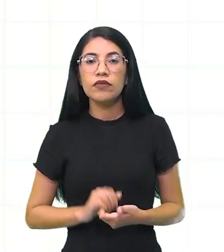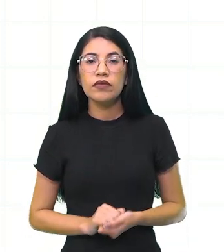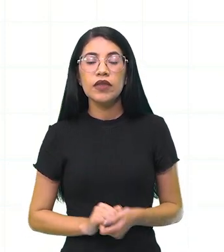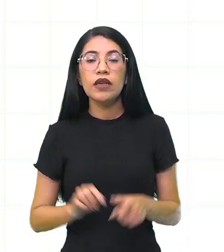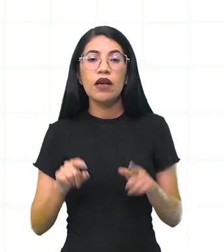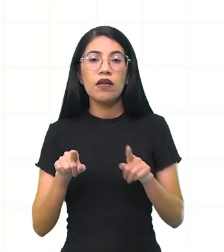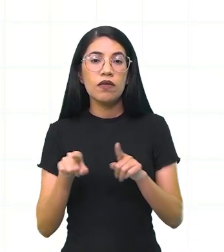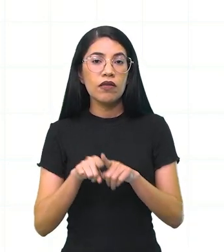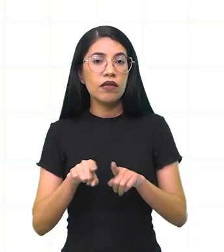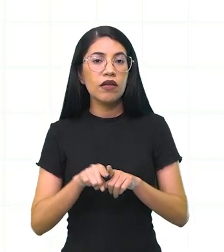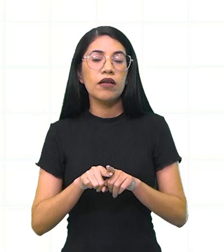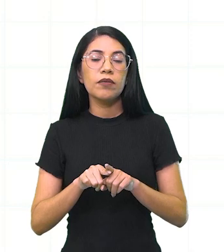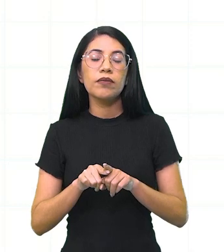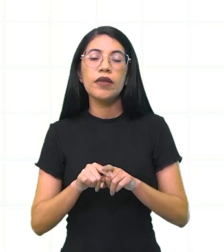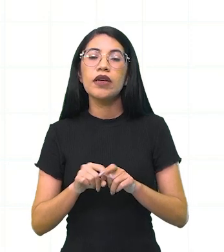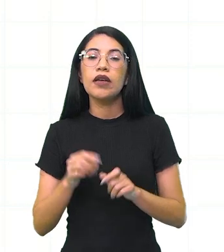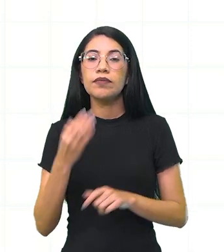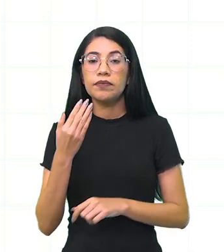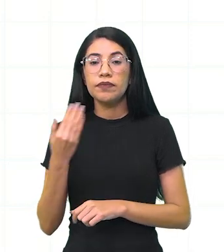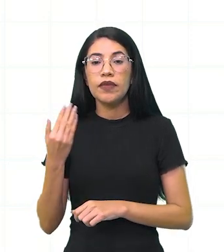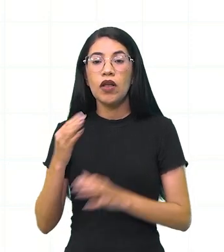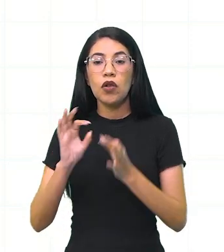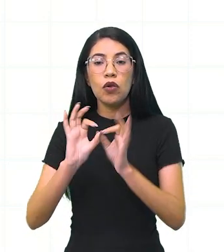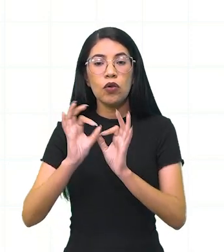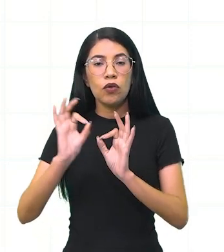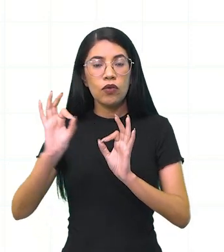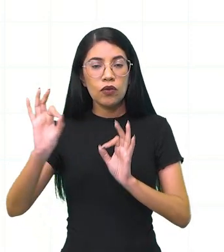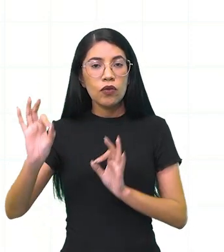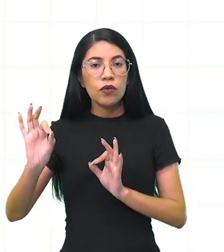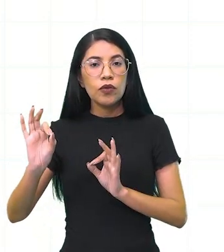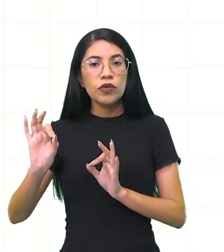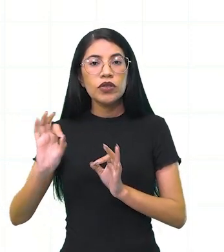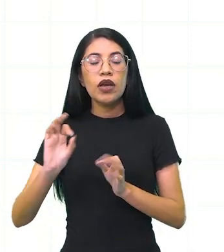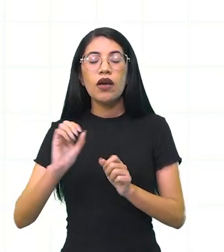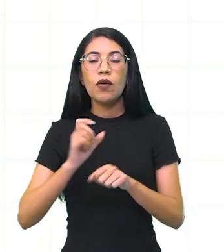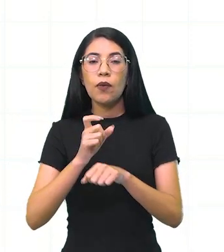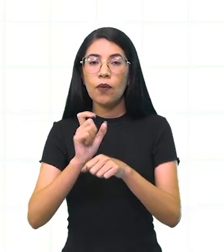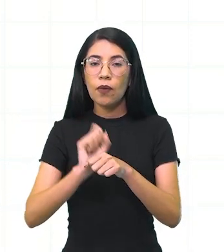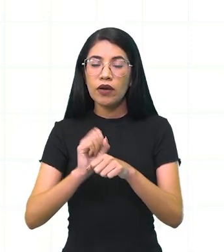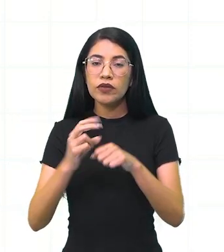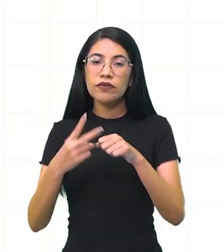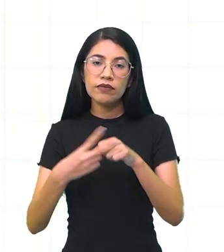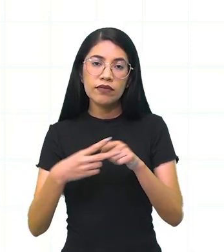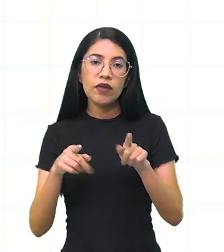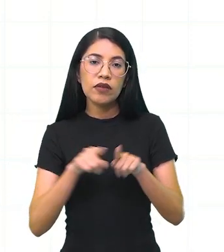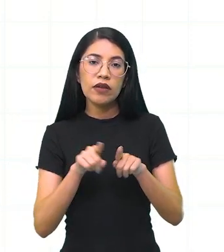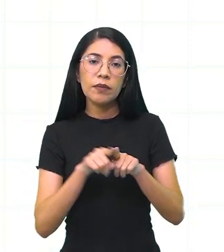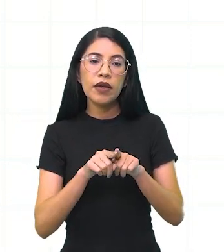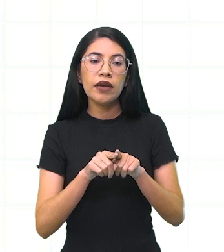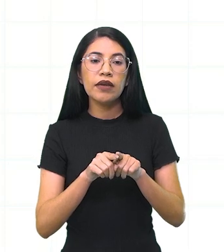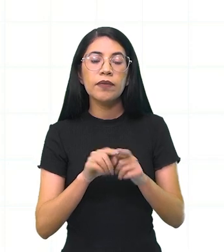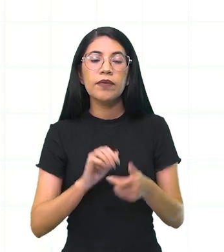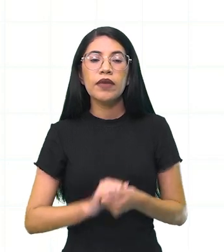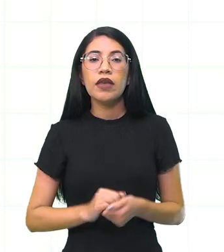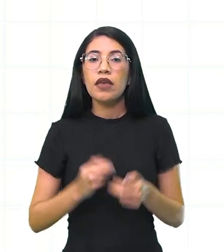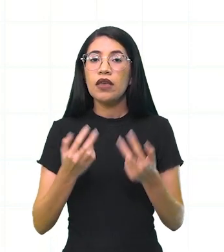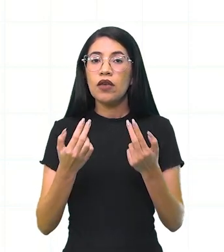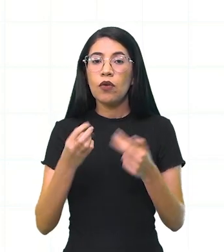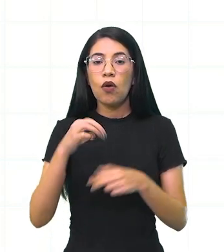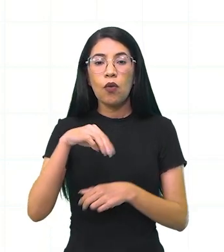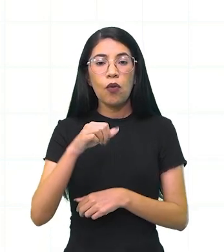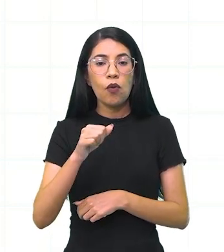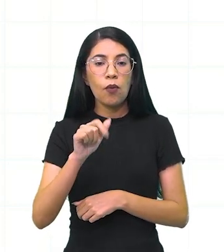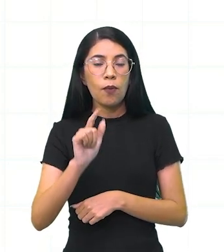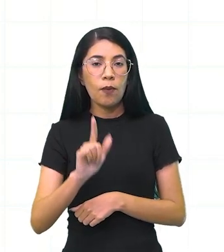tá? Então, aqui também nós vamos ter longe, vai ser um advérbio, assim como a palavra mal, né, também